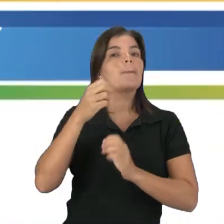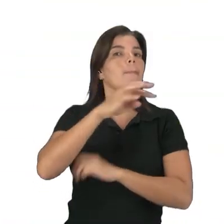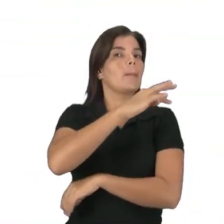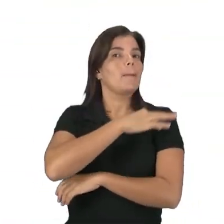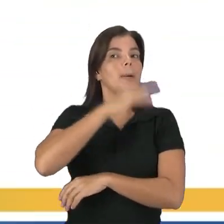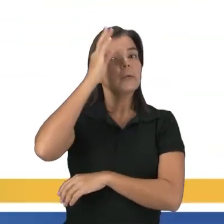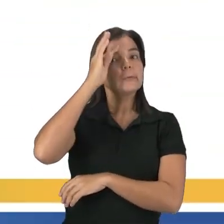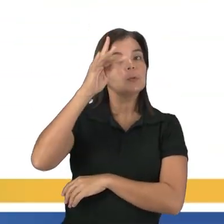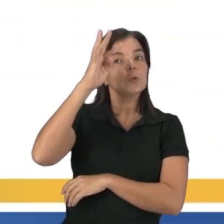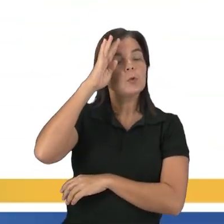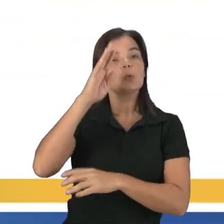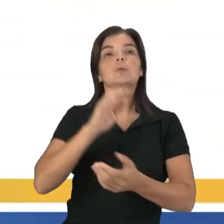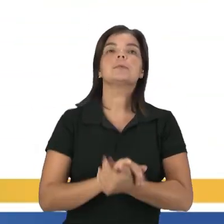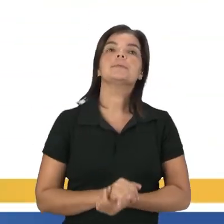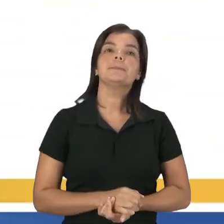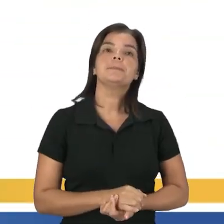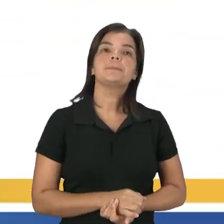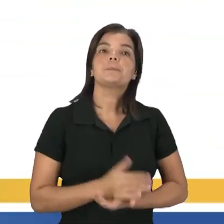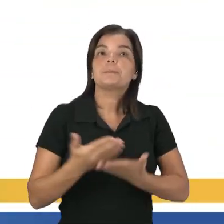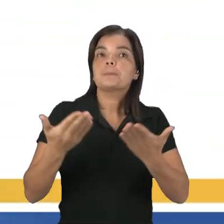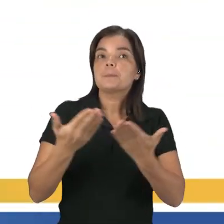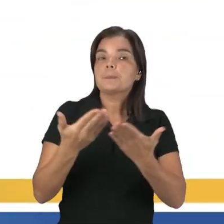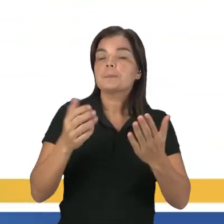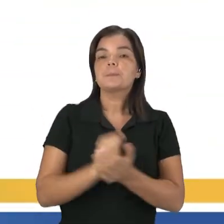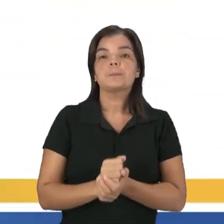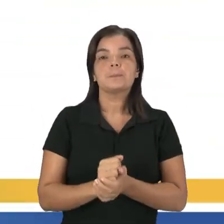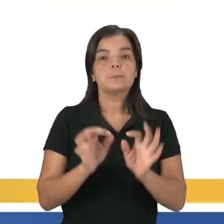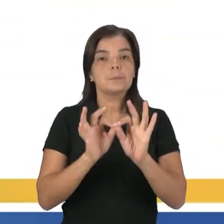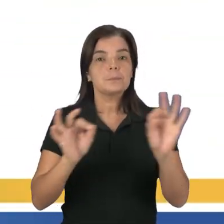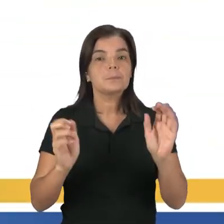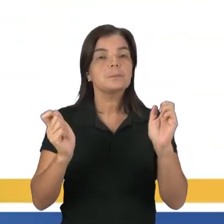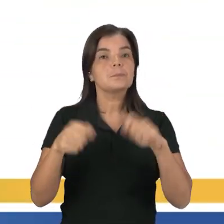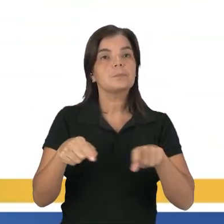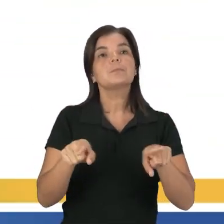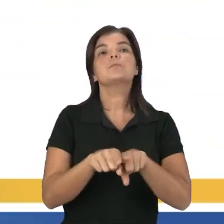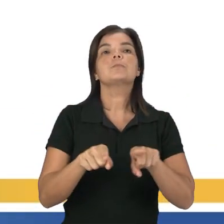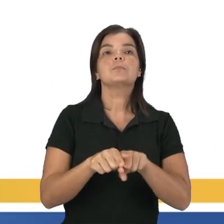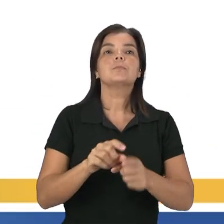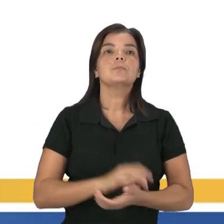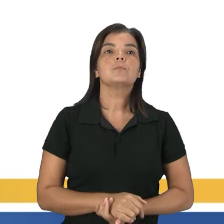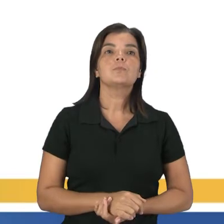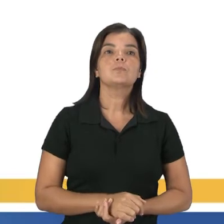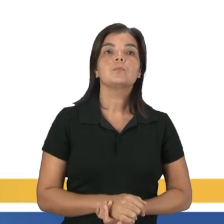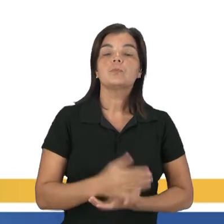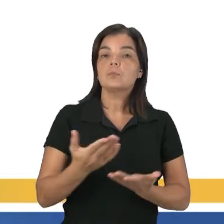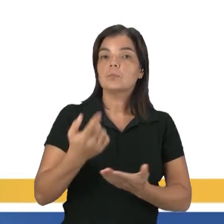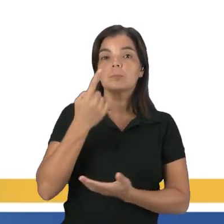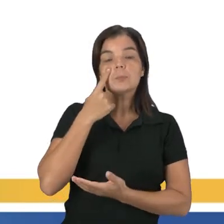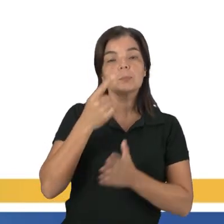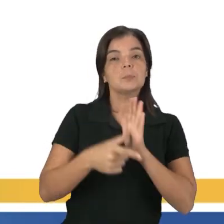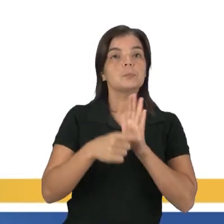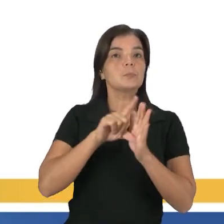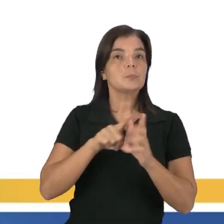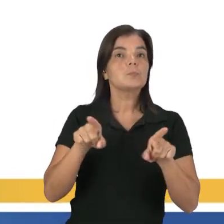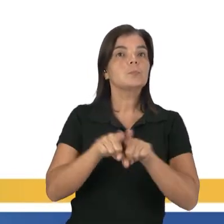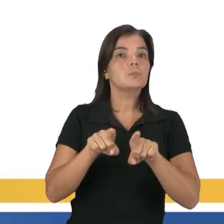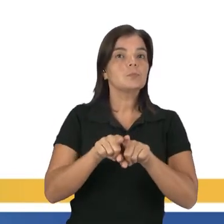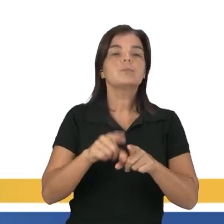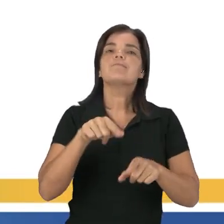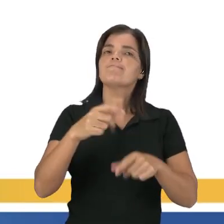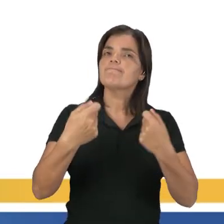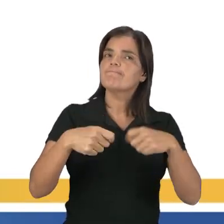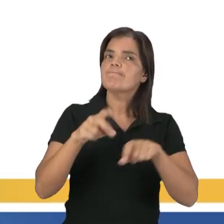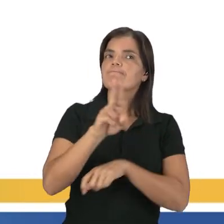teórica. Vamos aqui ver um pouco mais sobre as medidas de capacidade, né? Assim como nós vimos anteriormente, né? Em